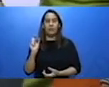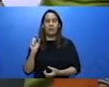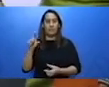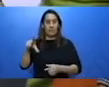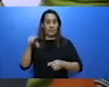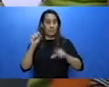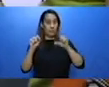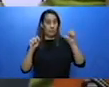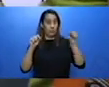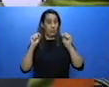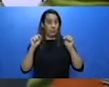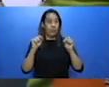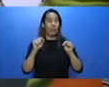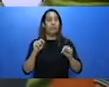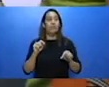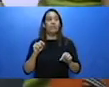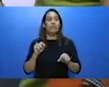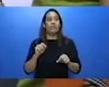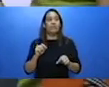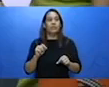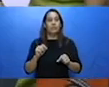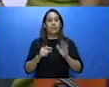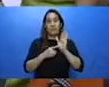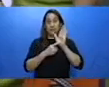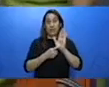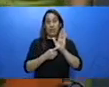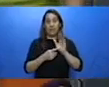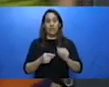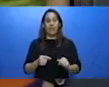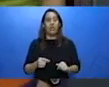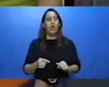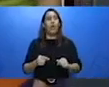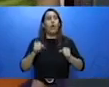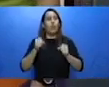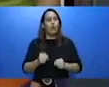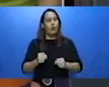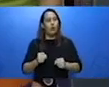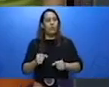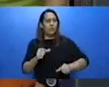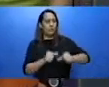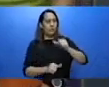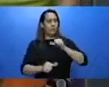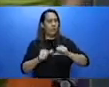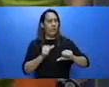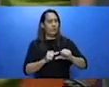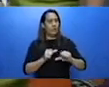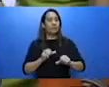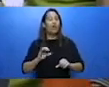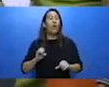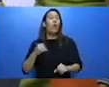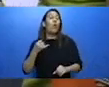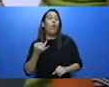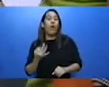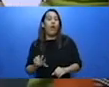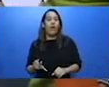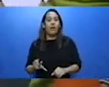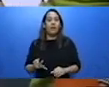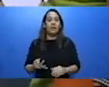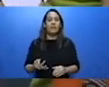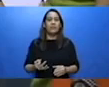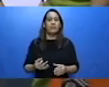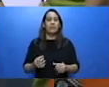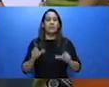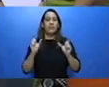ser substituídas por outras, mantendo o sentido. Que palavras poderiam estar no lugar